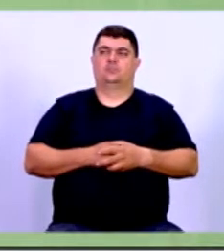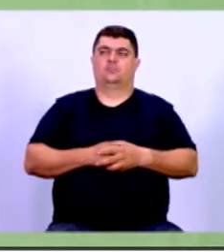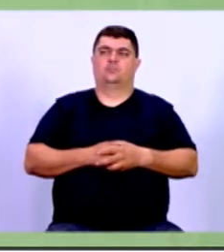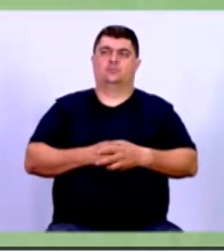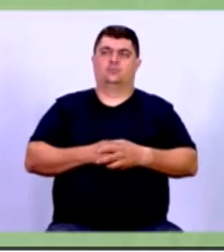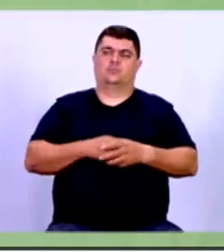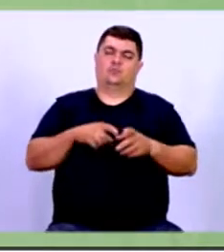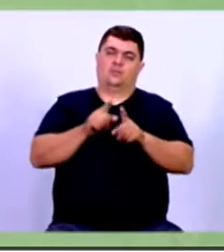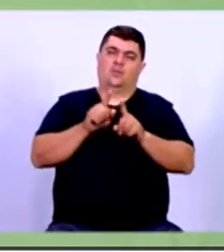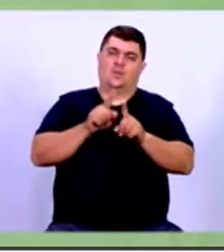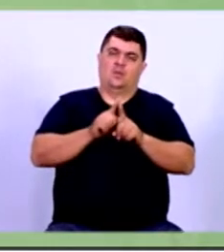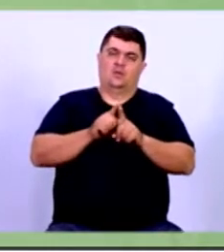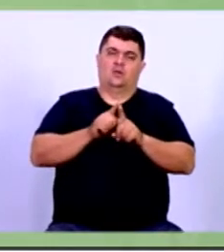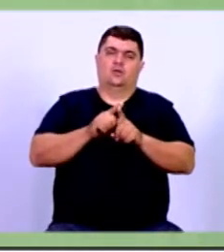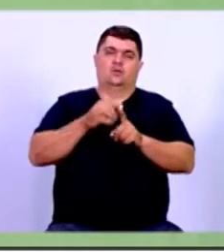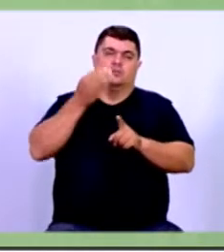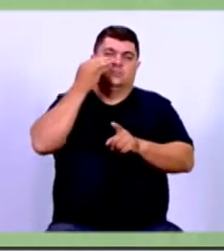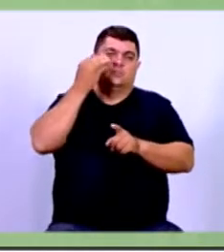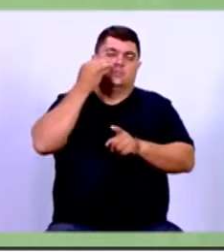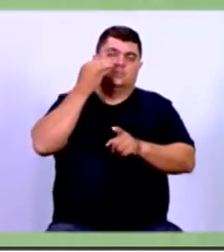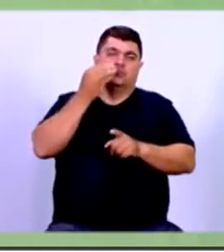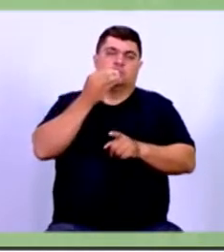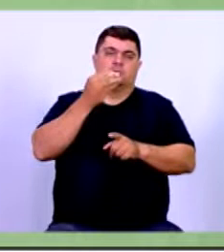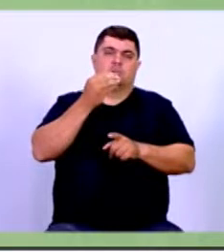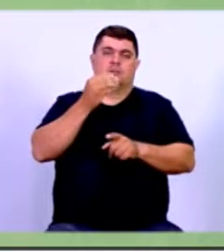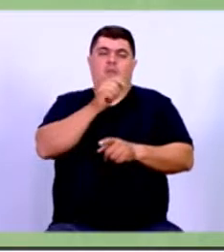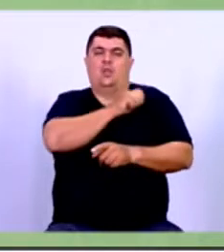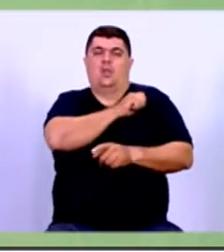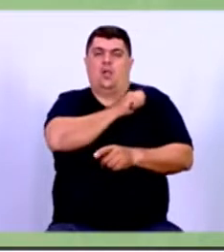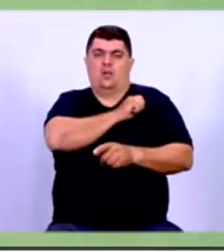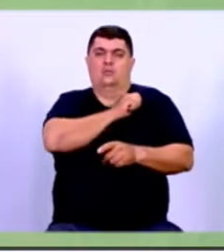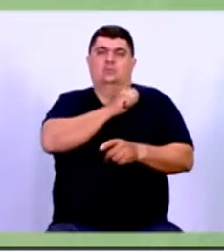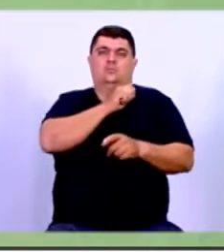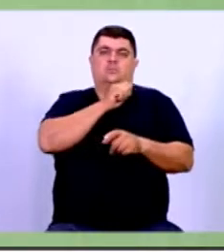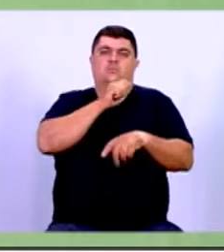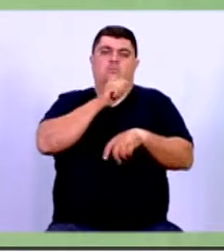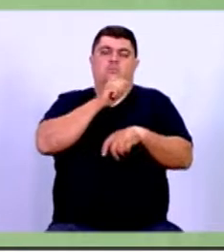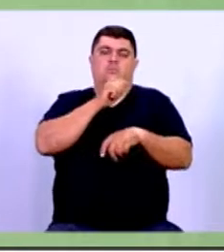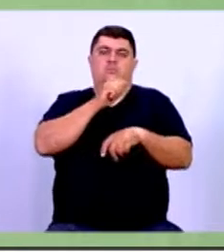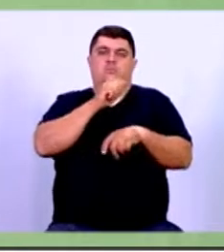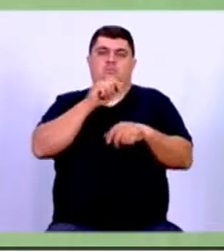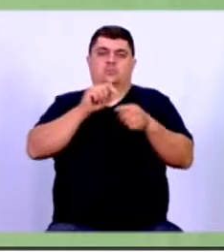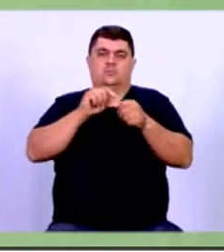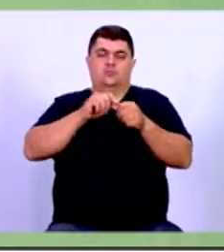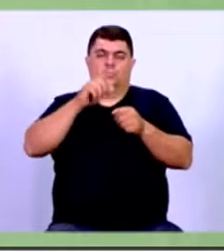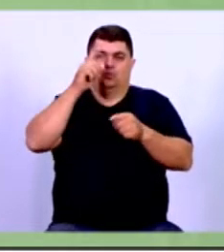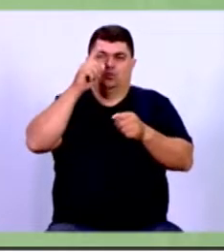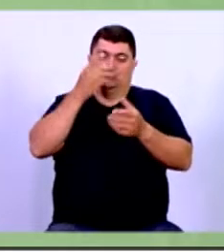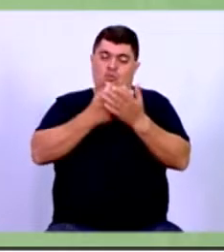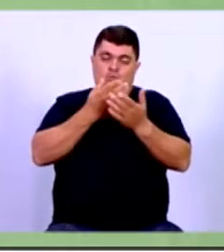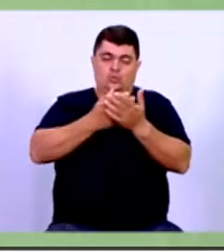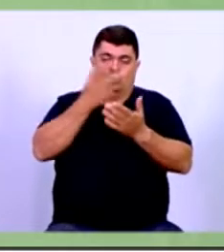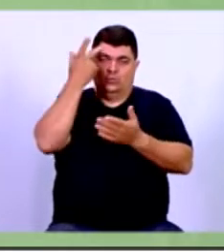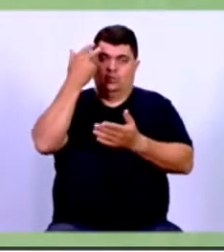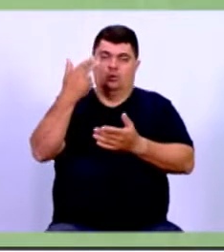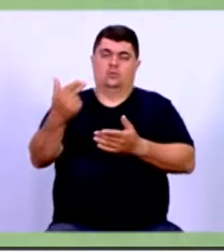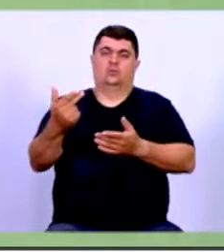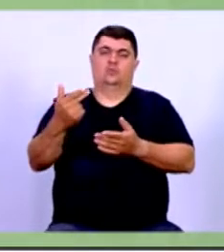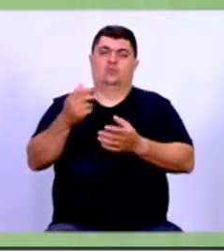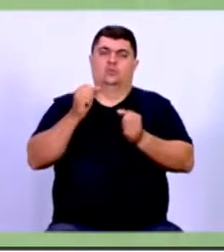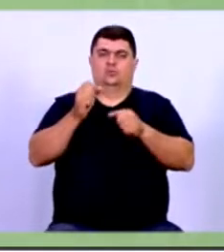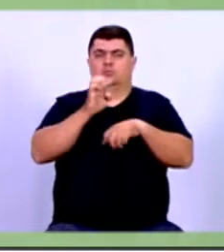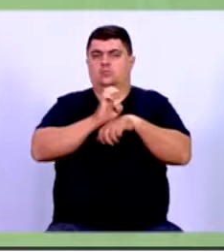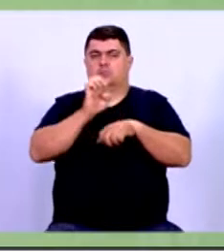estejam frequentando e se destina aos educandos que estejam frequentando o ensino regular. Portanto, a primeira coisa a se observar é que só pode